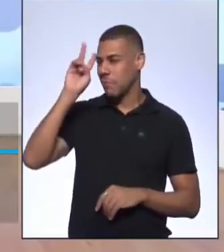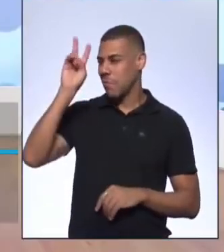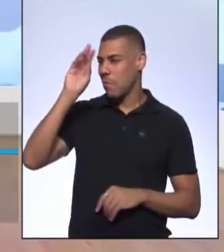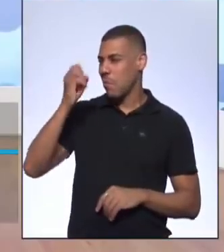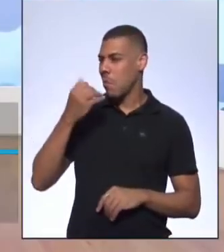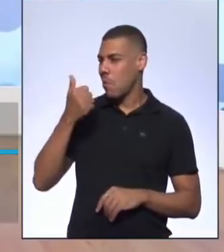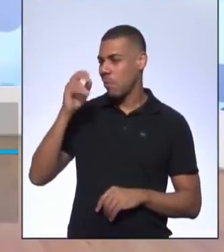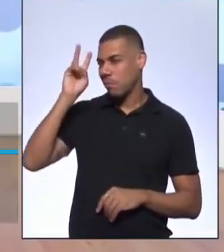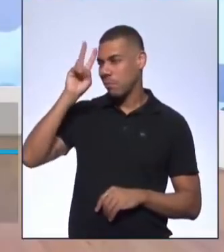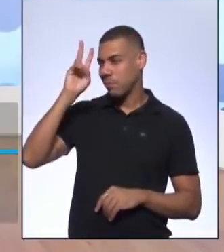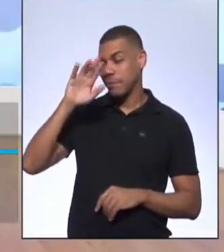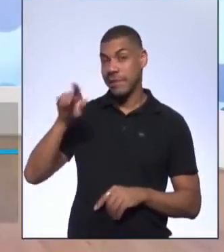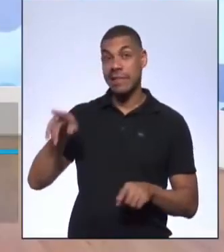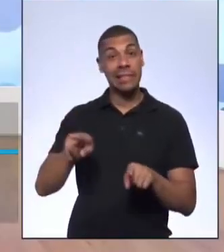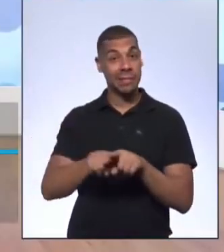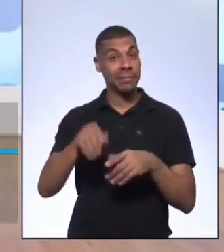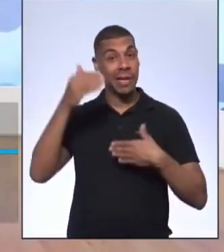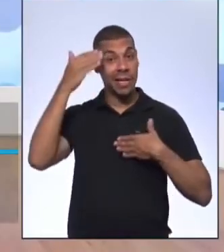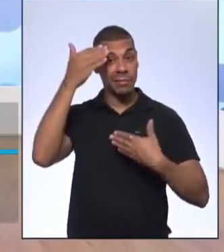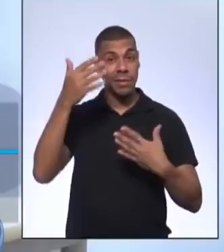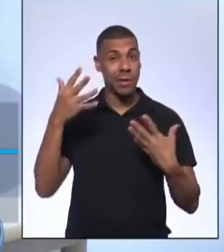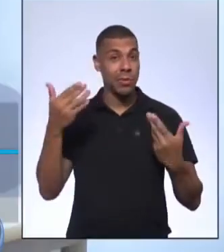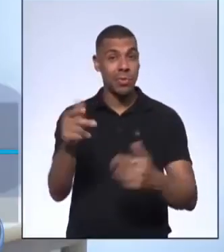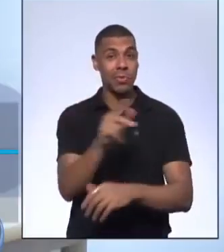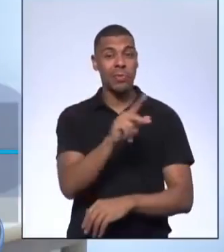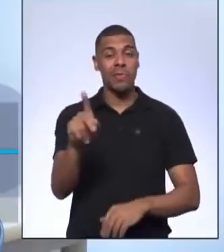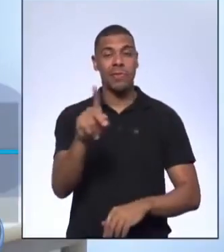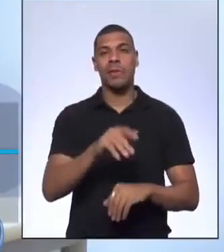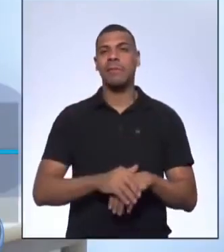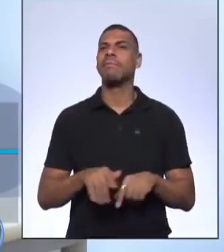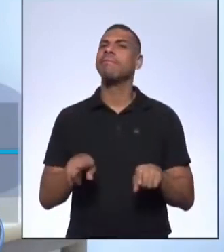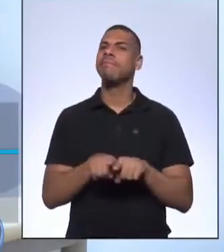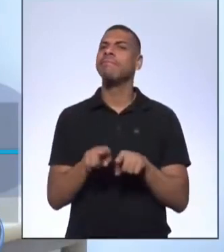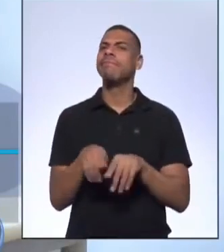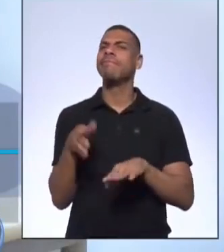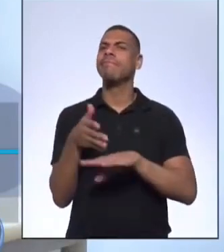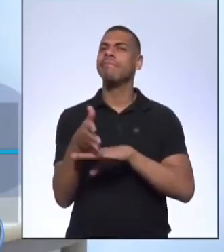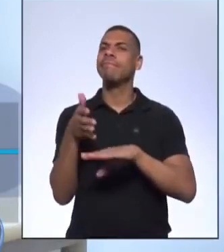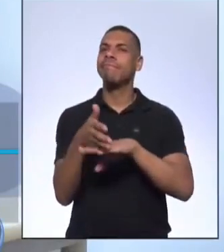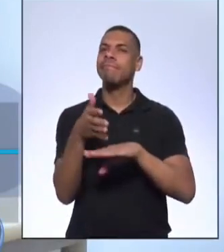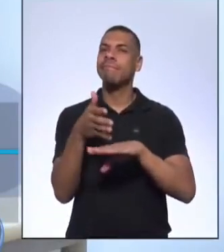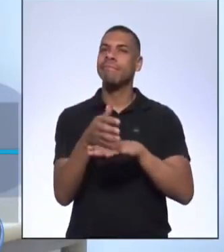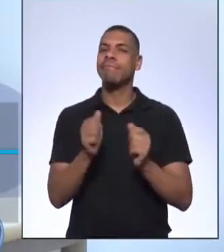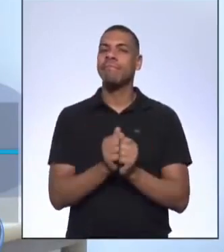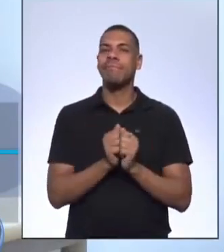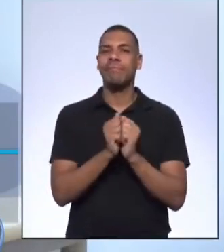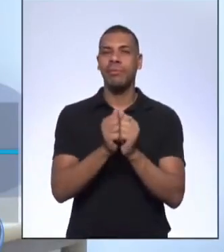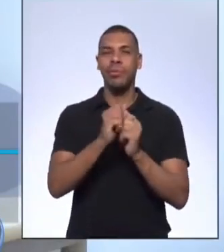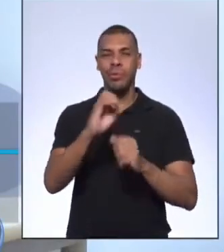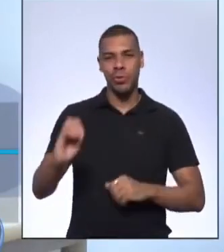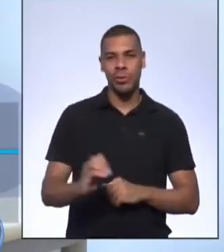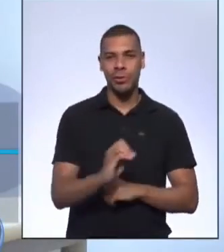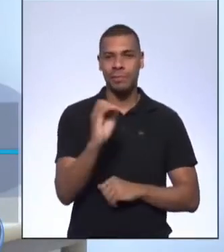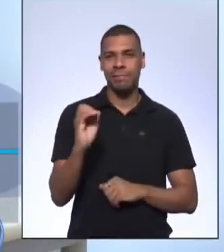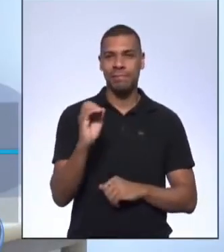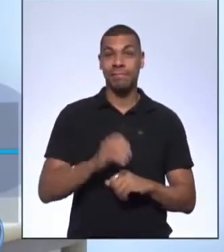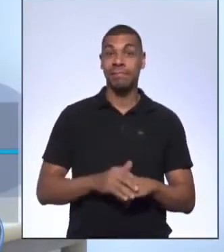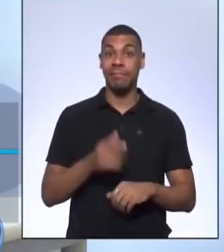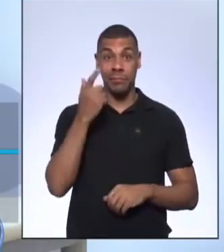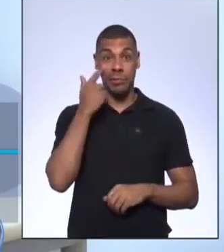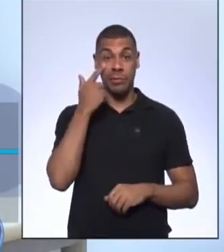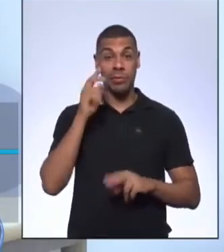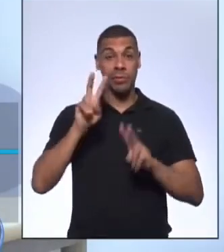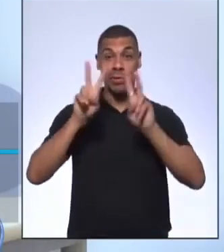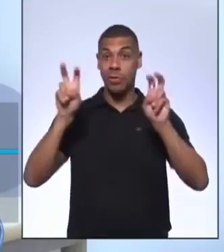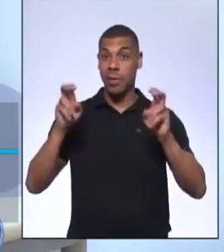professora. Aproveitamos e agradecemos a todos os professores que também têm acompanhado aqui as aulas do Centro de Mídias. Então, vamos para o tema